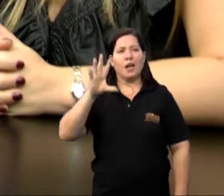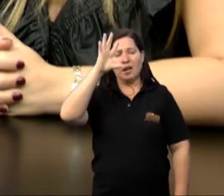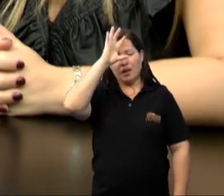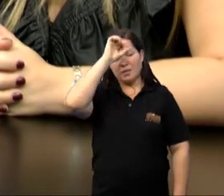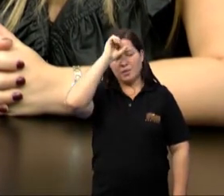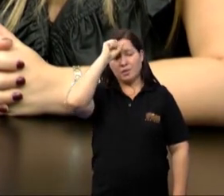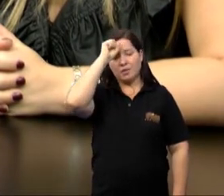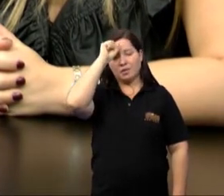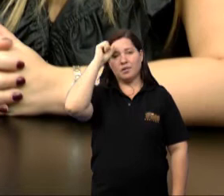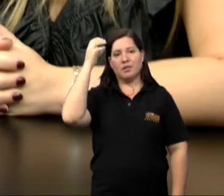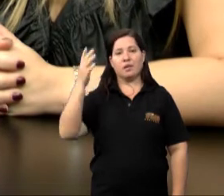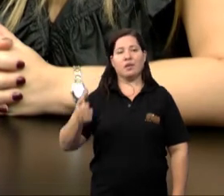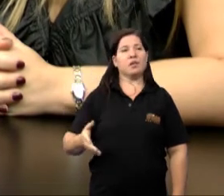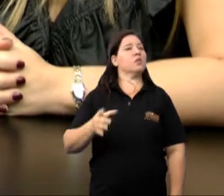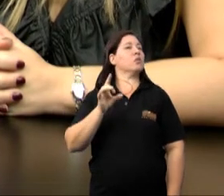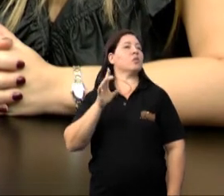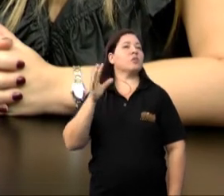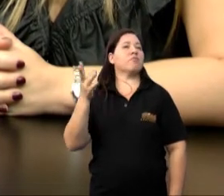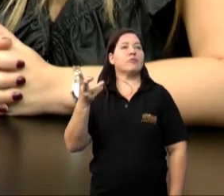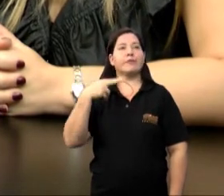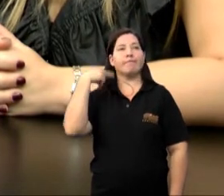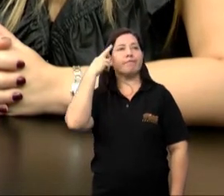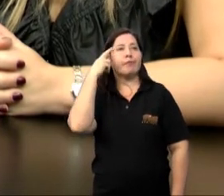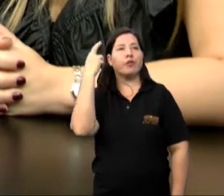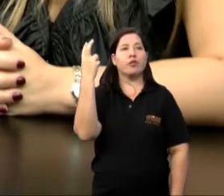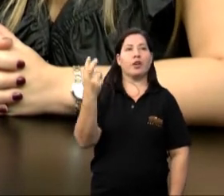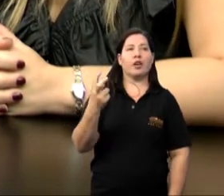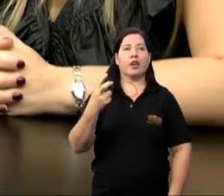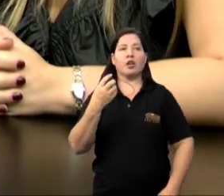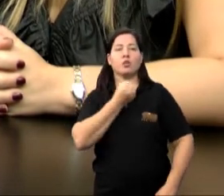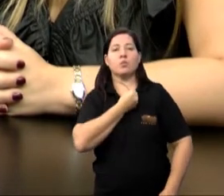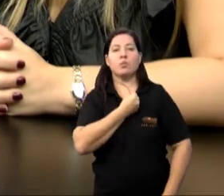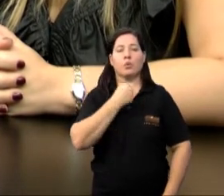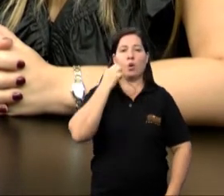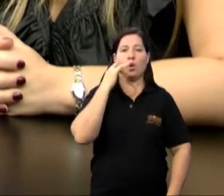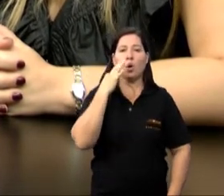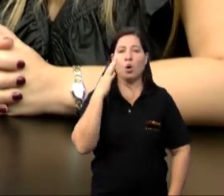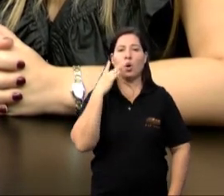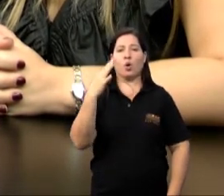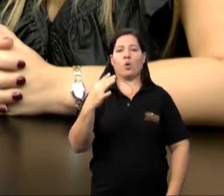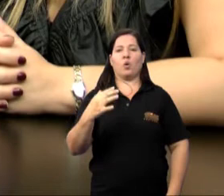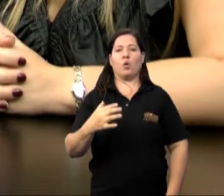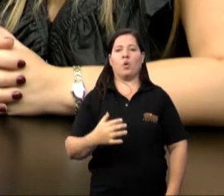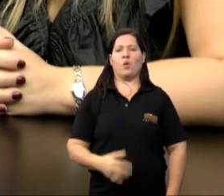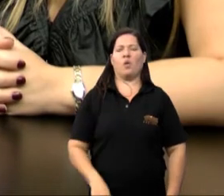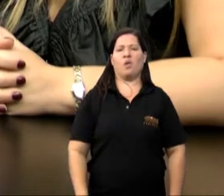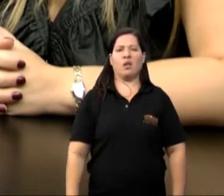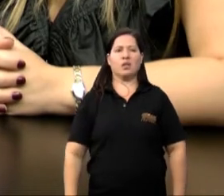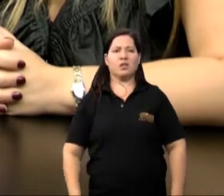isso, é claro, intelectual, de números, cores, raiz quadrada, tabuada, mas